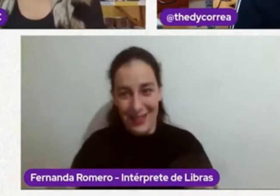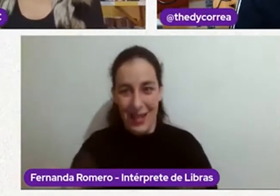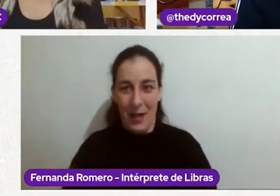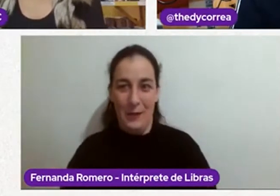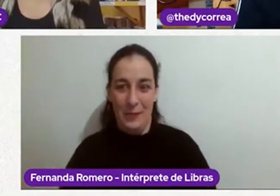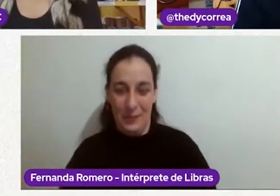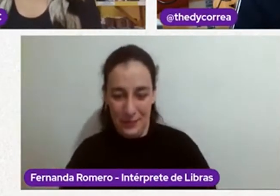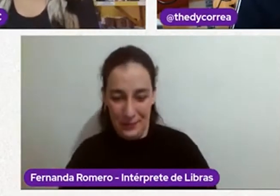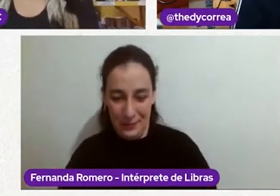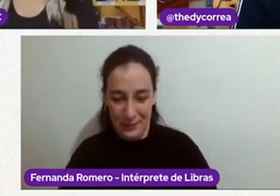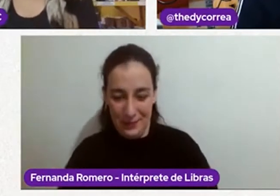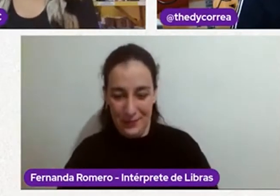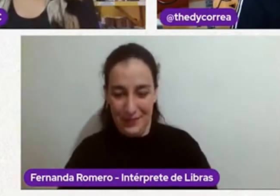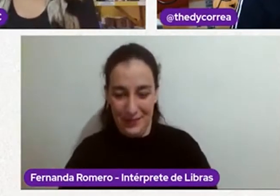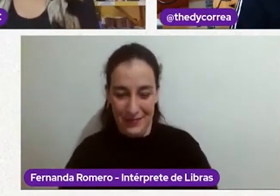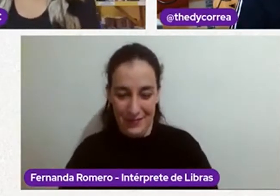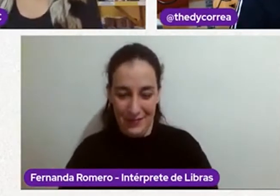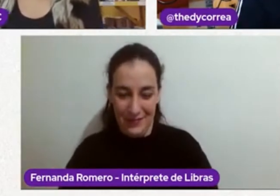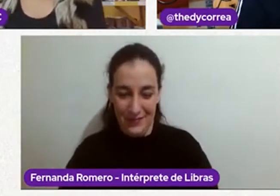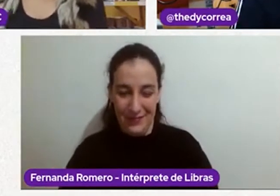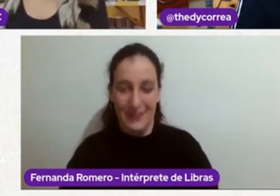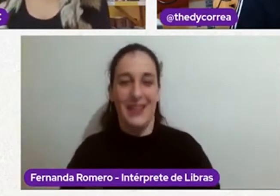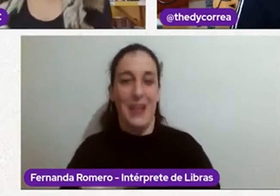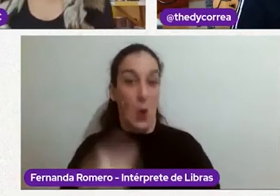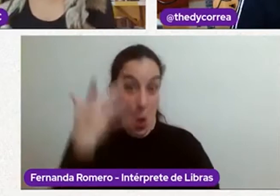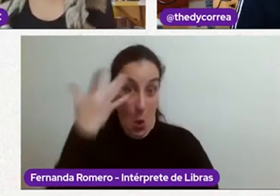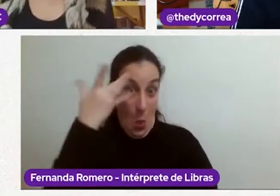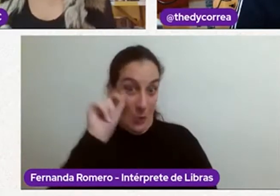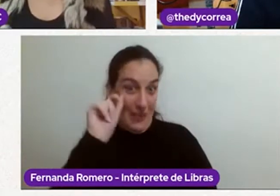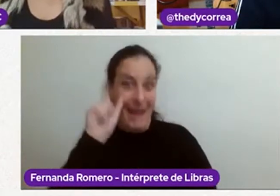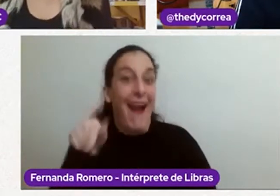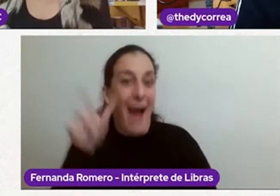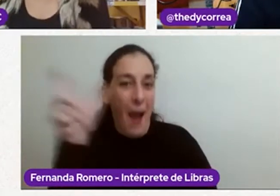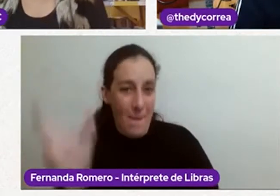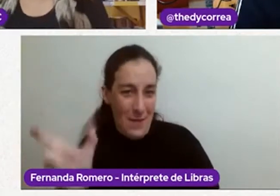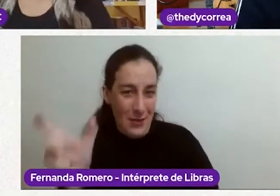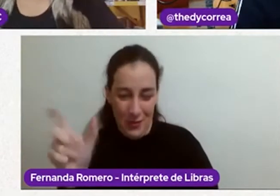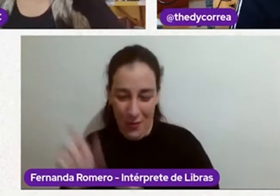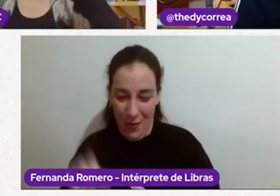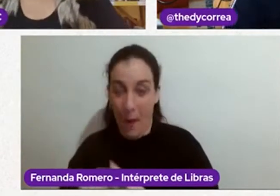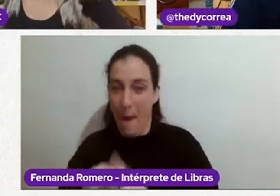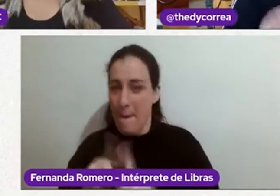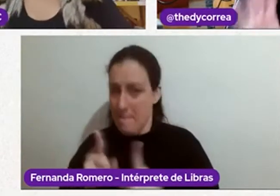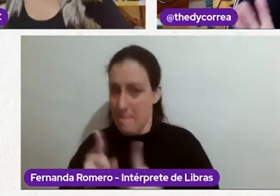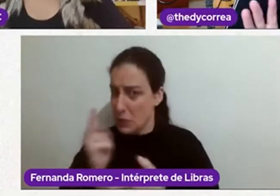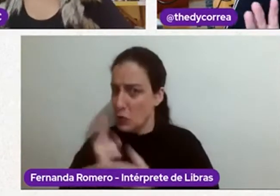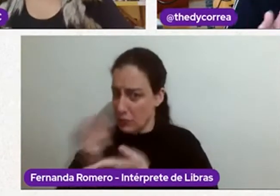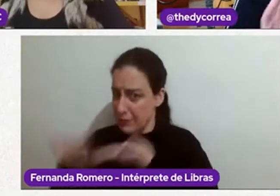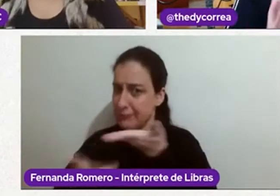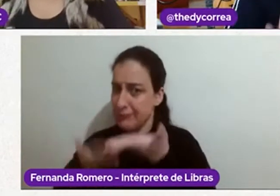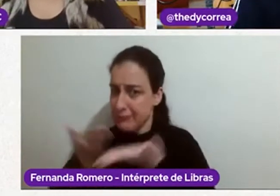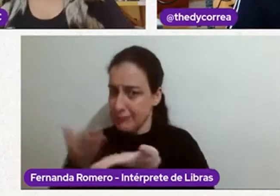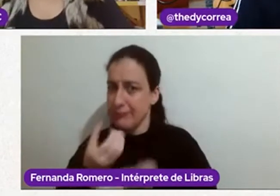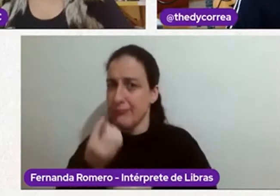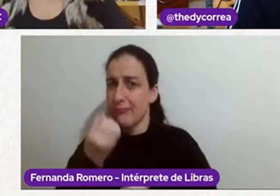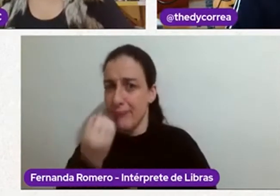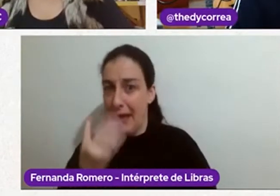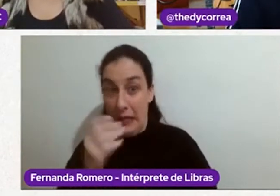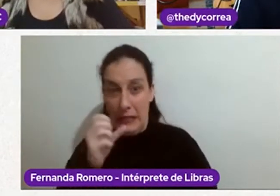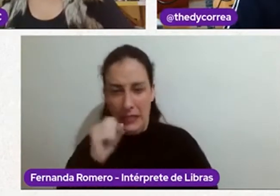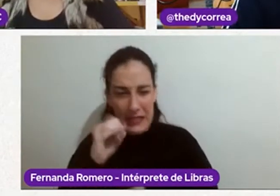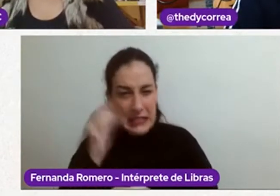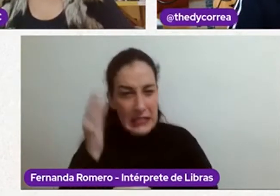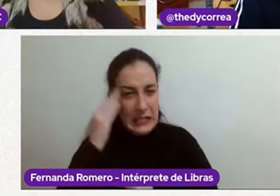mas eu não conheço a ponto de saber quem é. Mas eu procuro sempre tratar, sempre aquela frase, sabendo